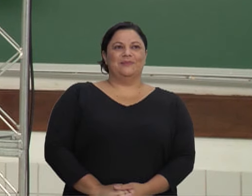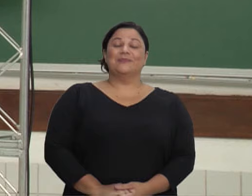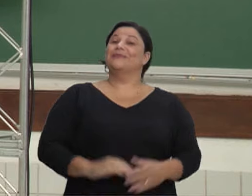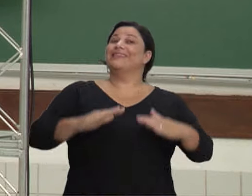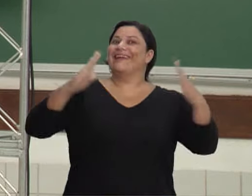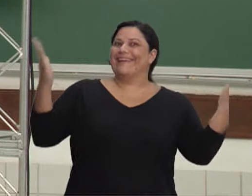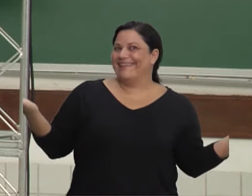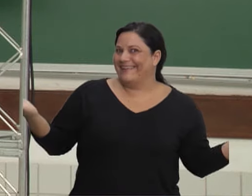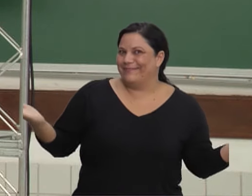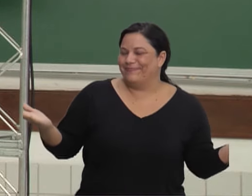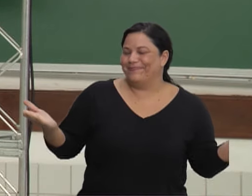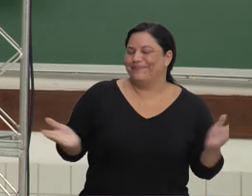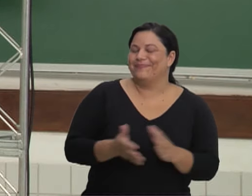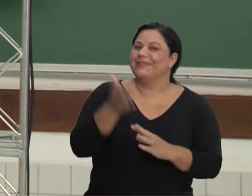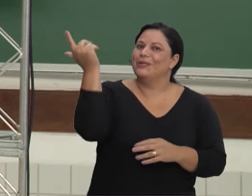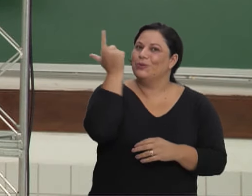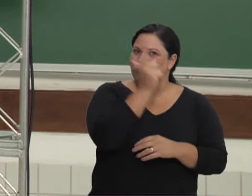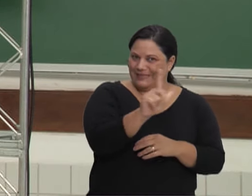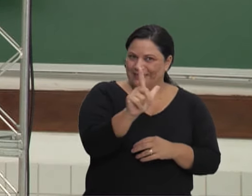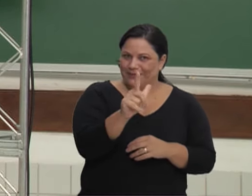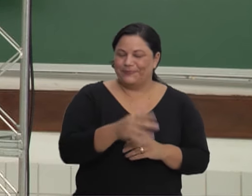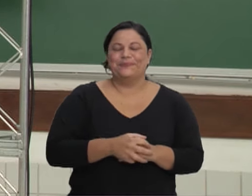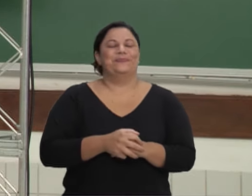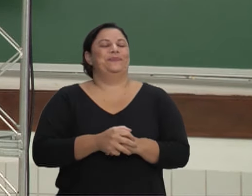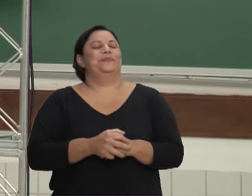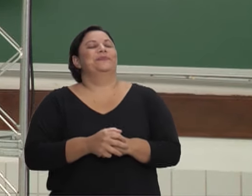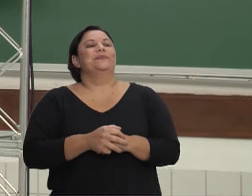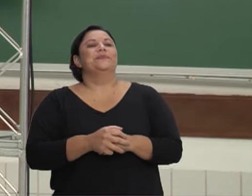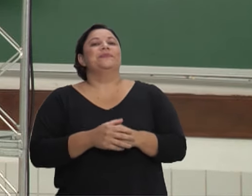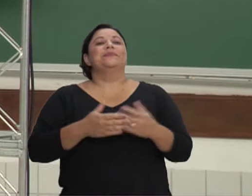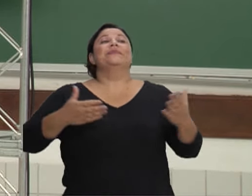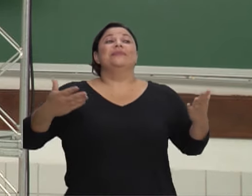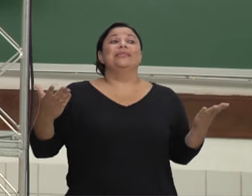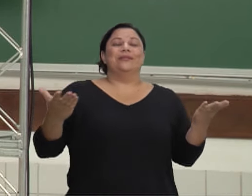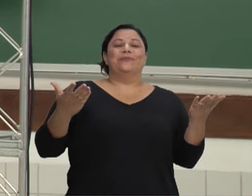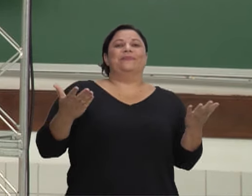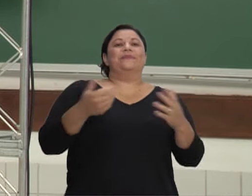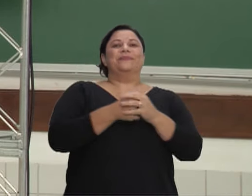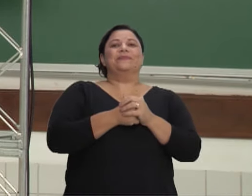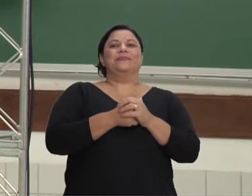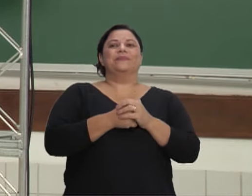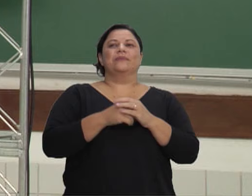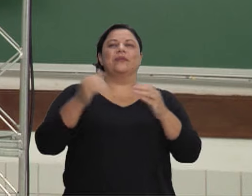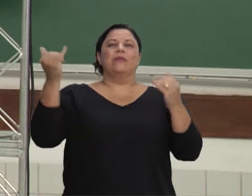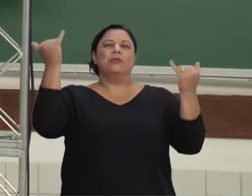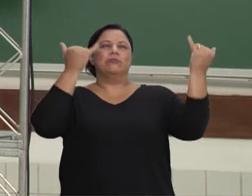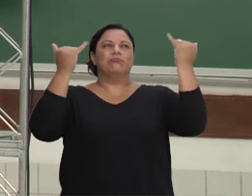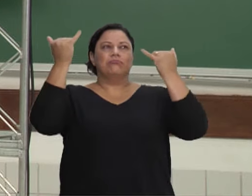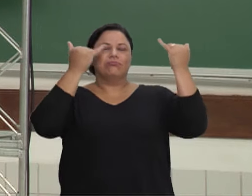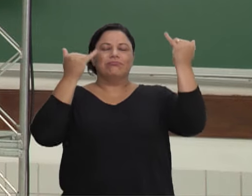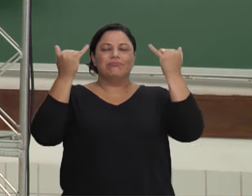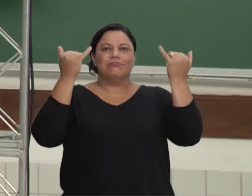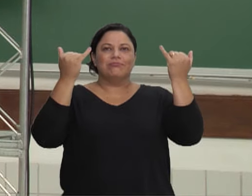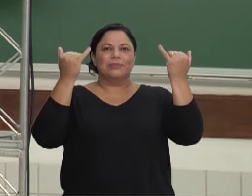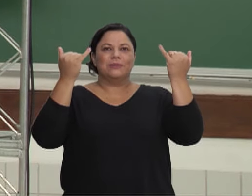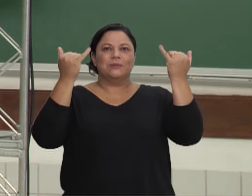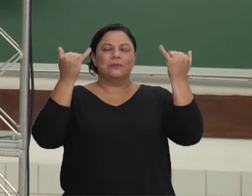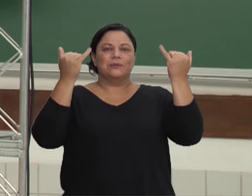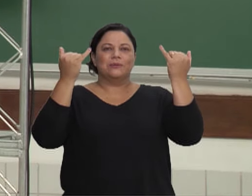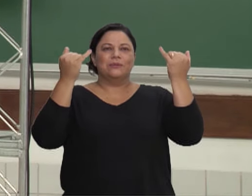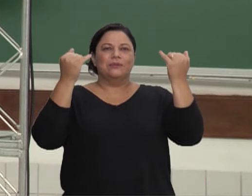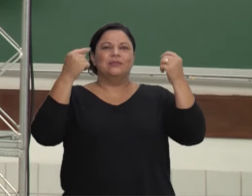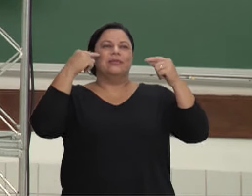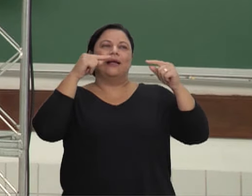E aí, galera? Conseguiram? Vamos lá. Vou pegar as informações que a questão me dá primeiro. Eu